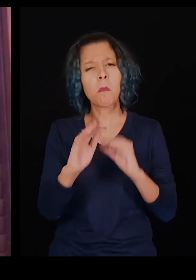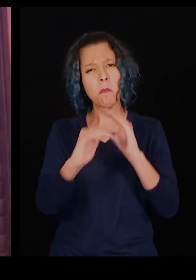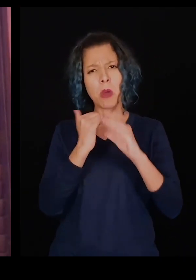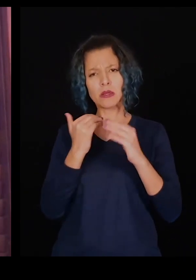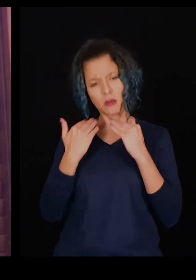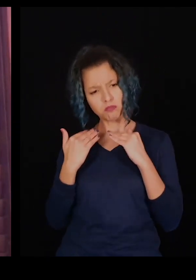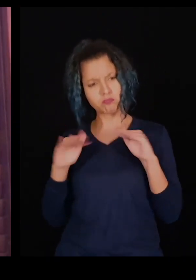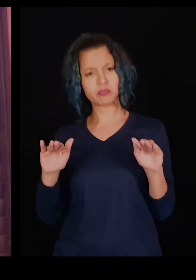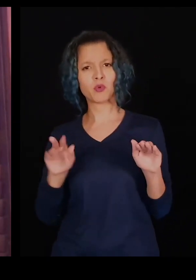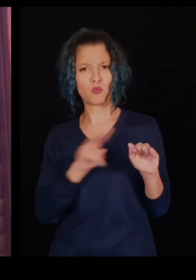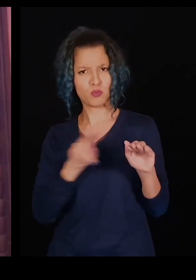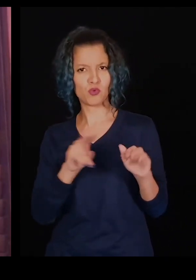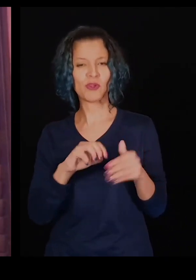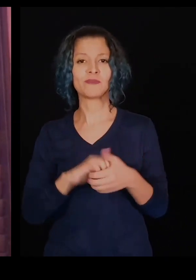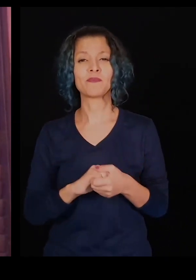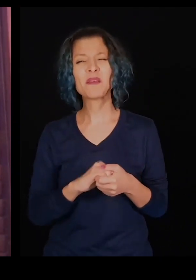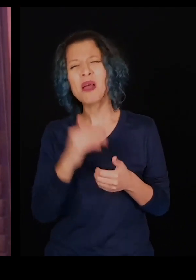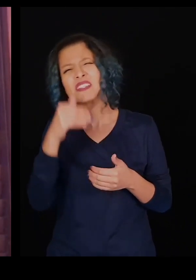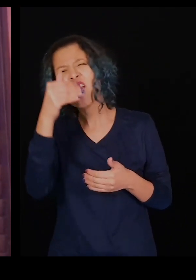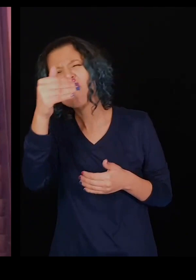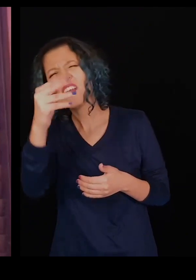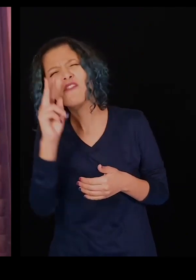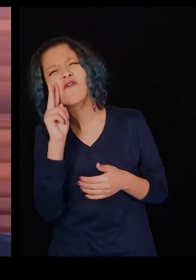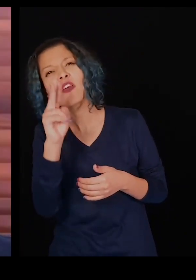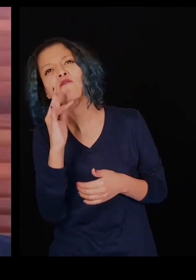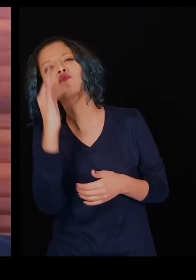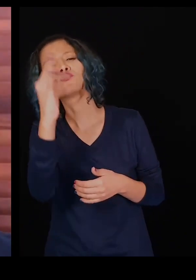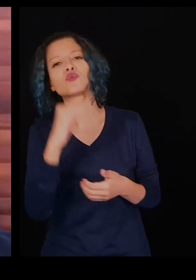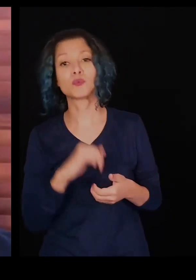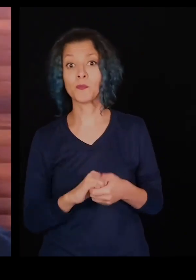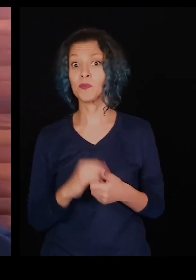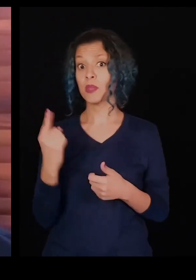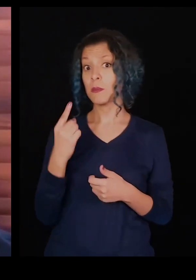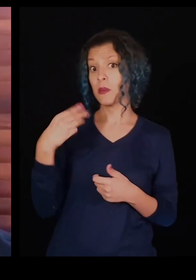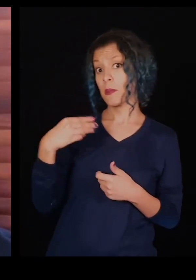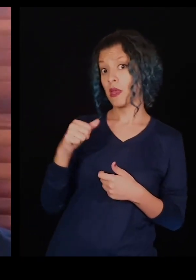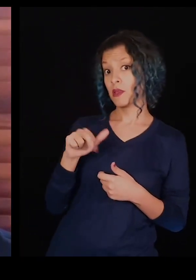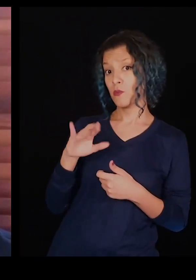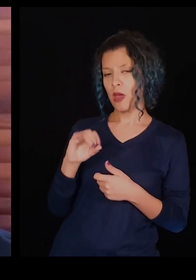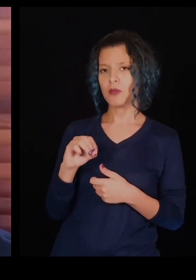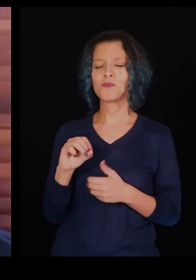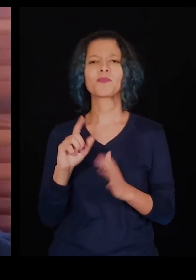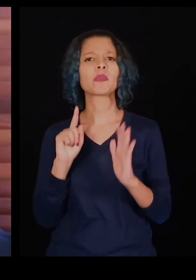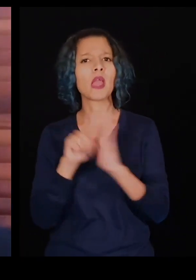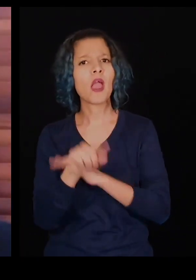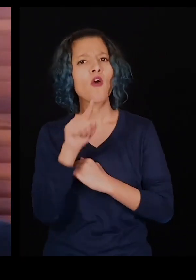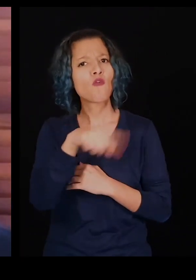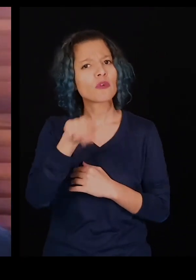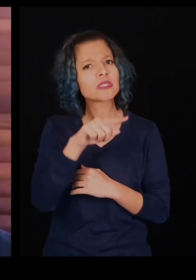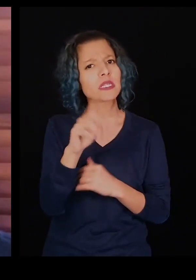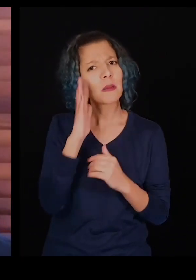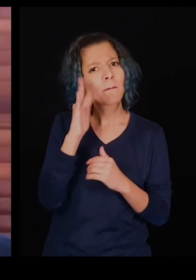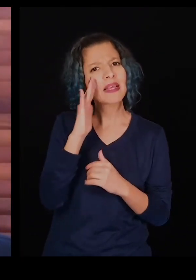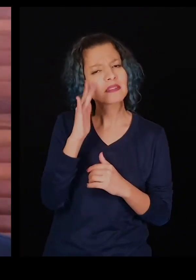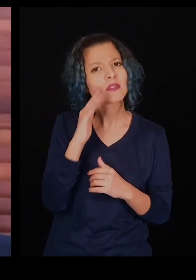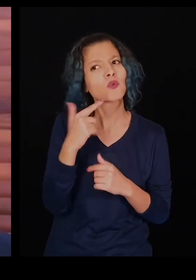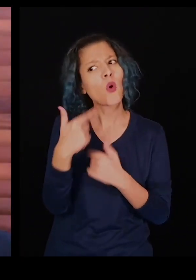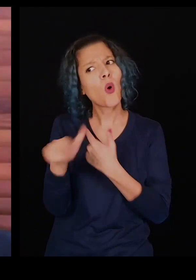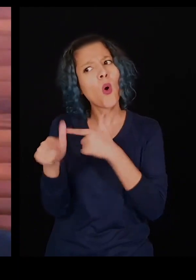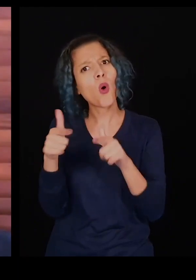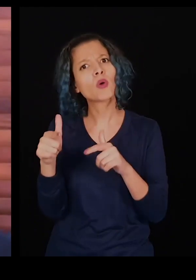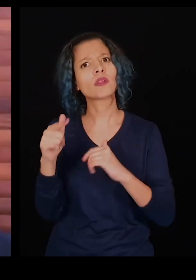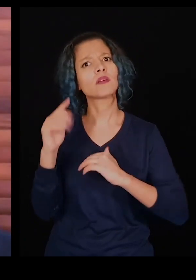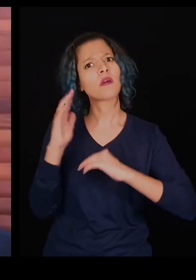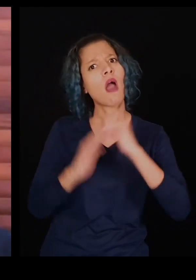frente. Você, e aí, agora começando pelo Mário, vocês estão pensando em algumas outras ações, agora mais especificamente